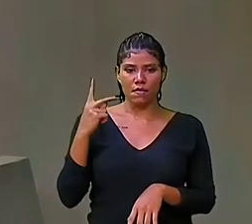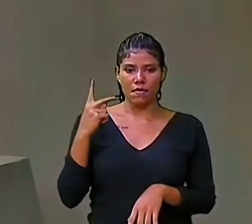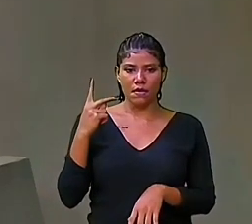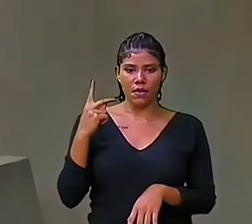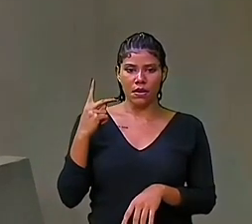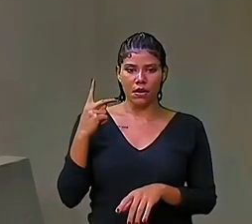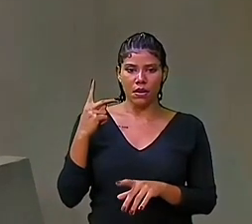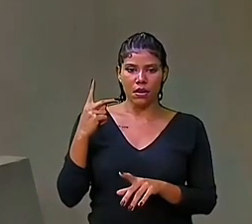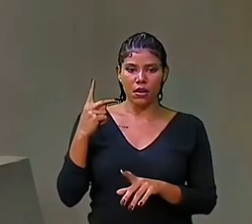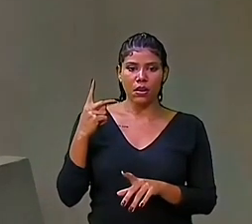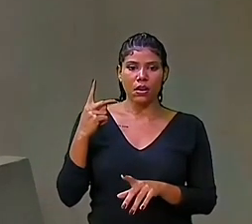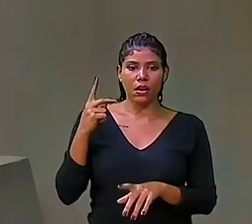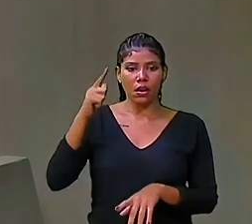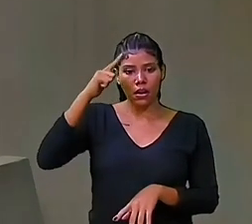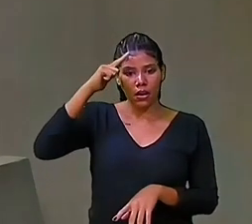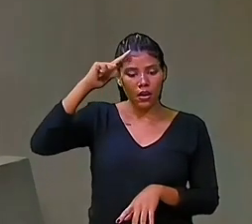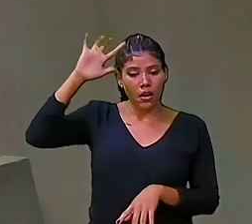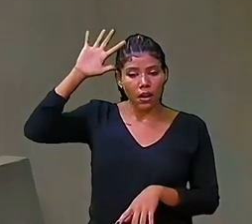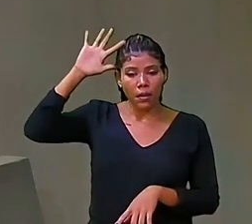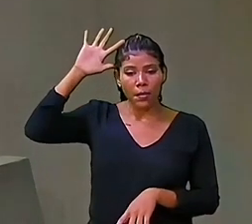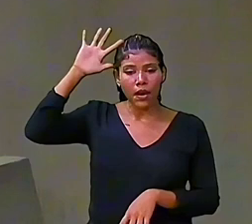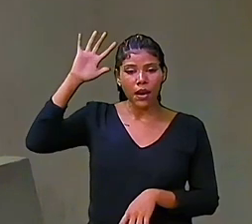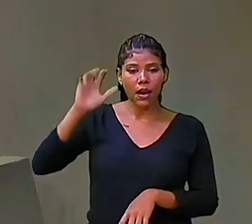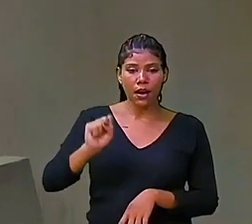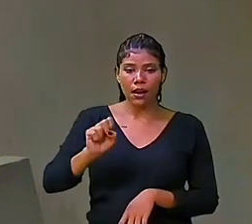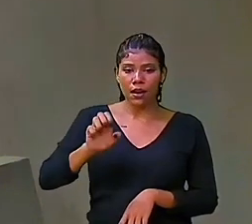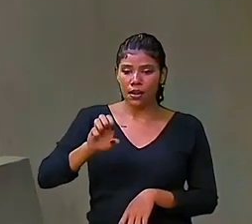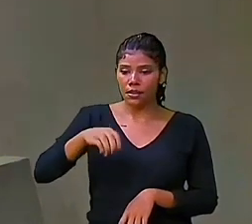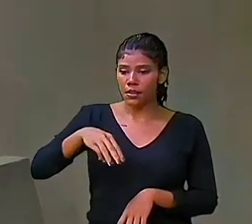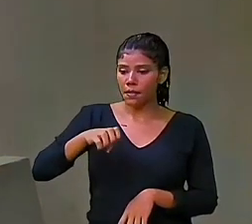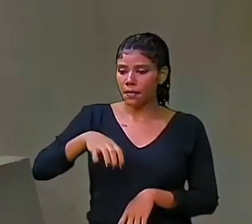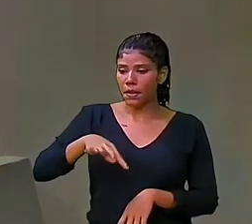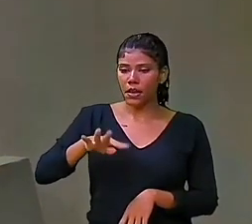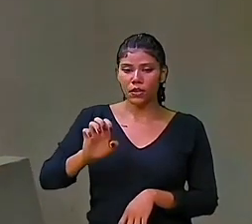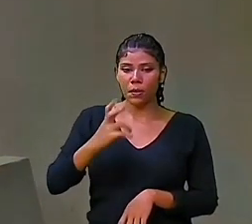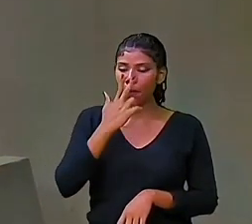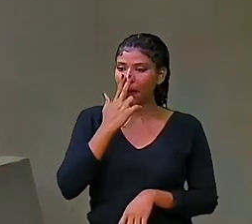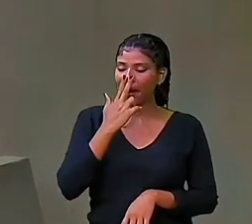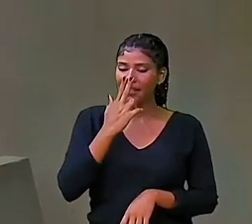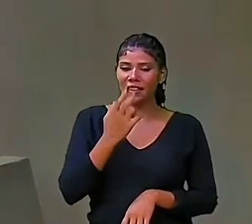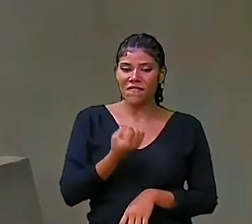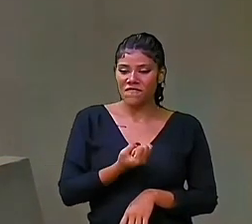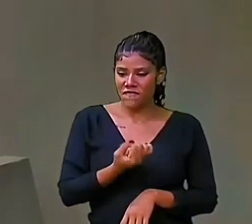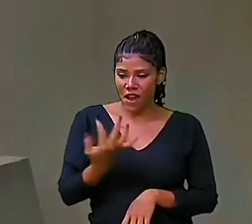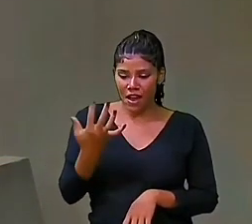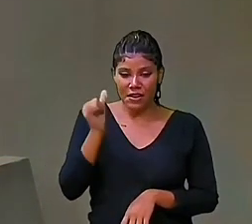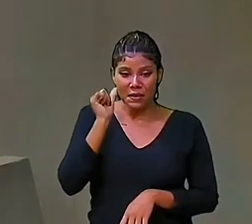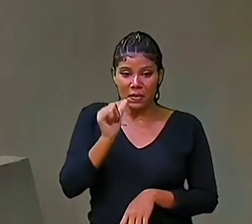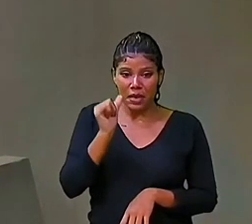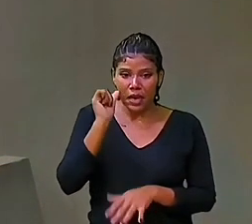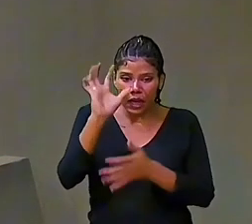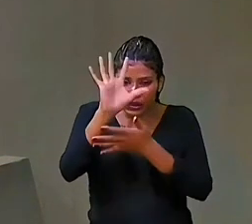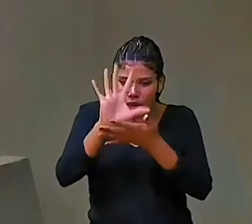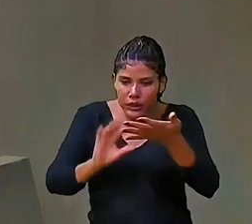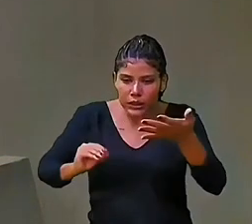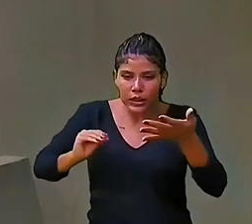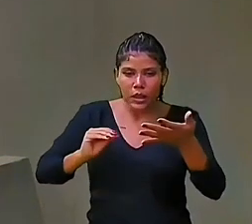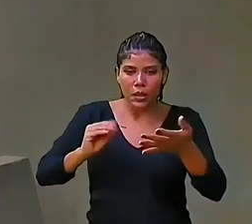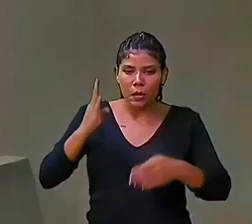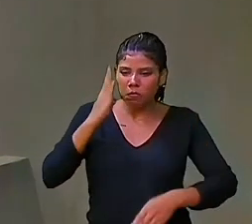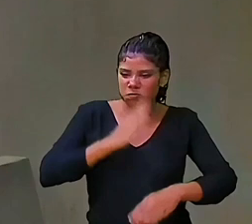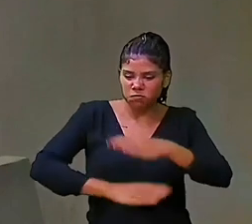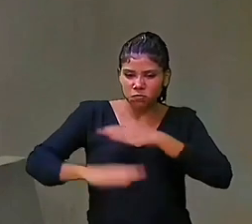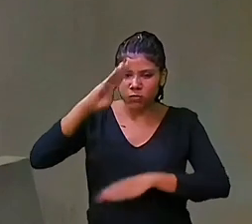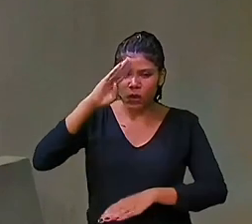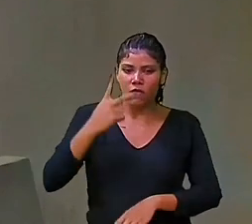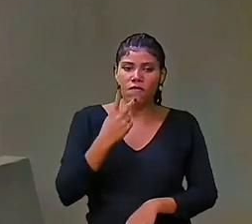era semente. Que milhares de outras meninas se inspiraram para, inclusive, pela indignação e pela injustiça,